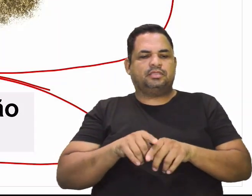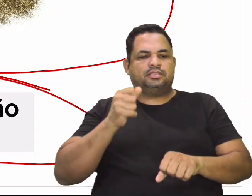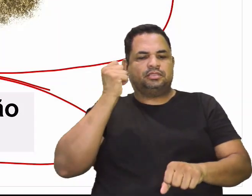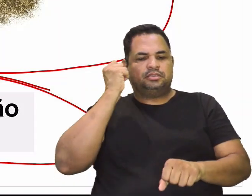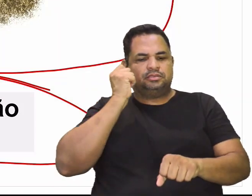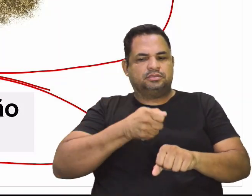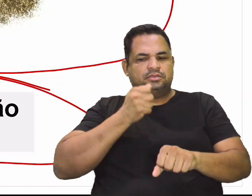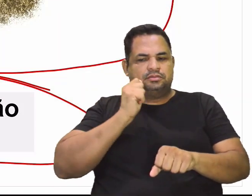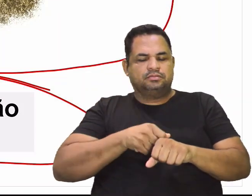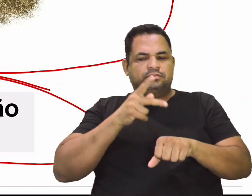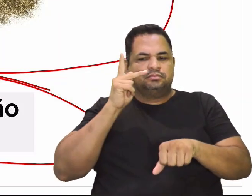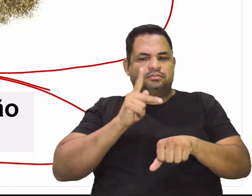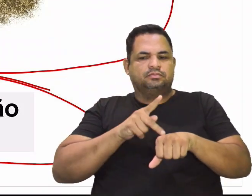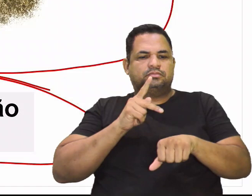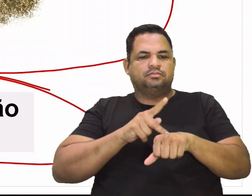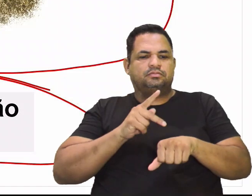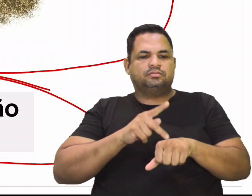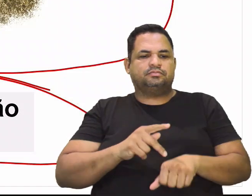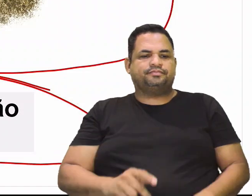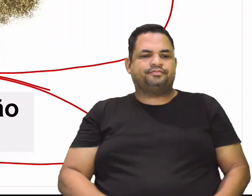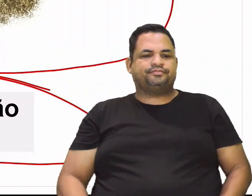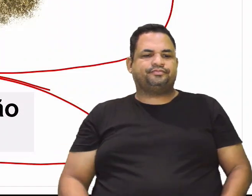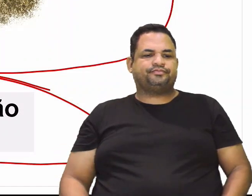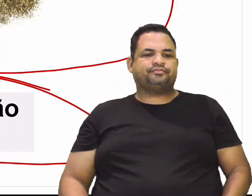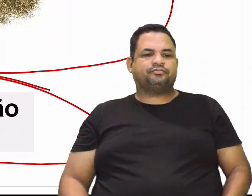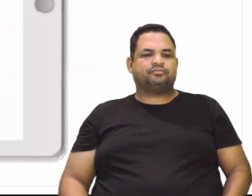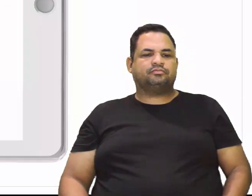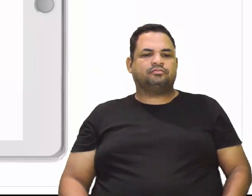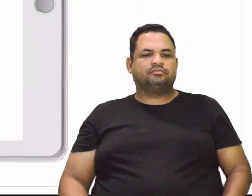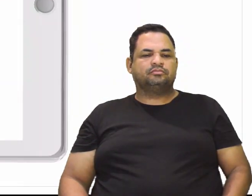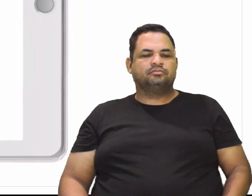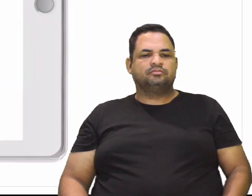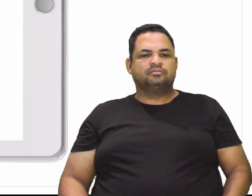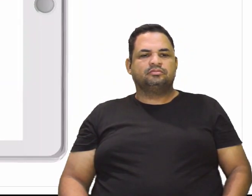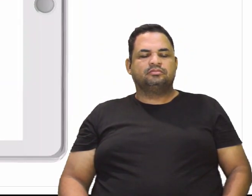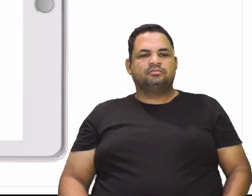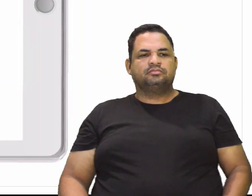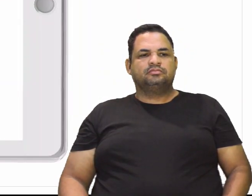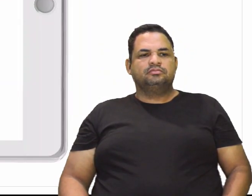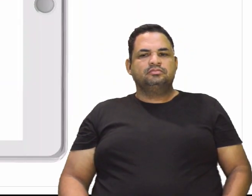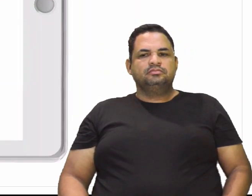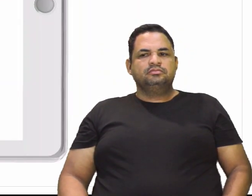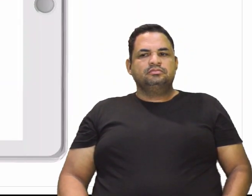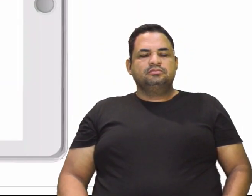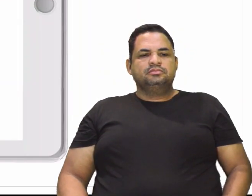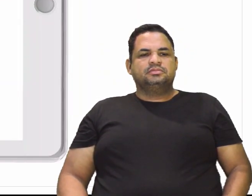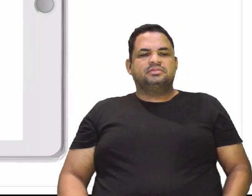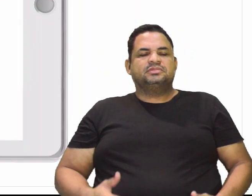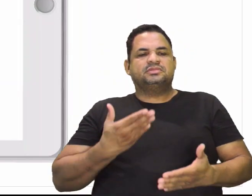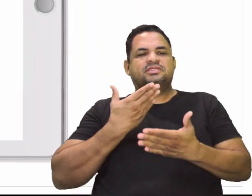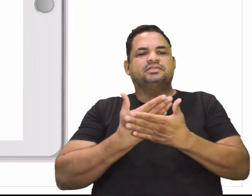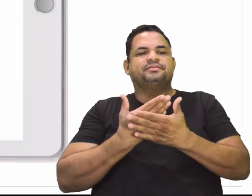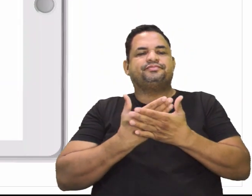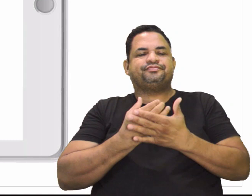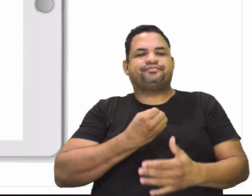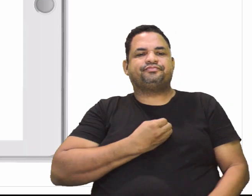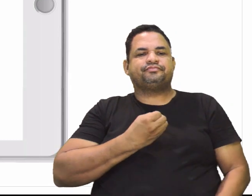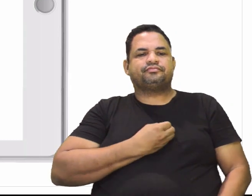pedra. Aquelas machadinhas de pedra, né? Tá bom? Olha aí, ó. Na aula